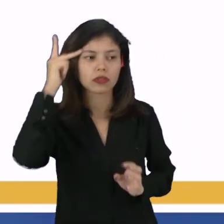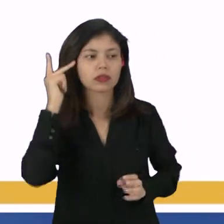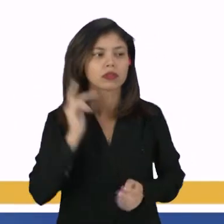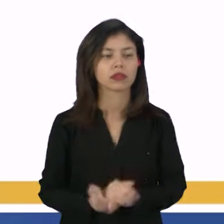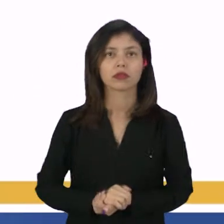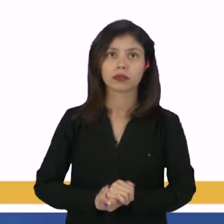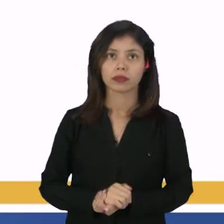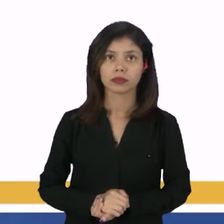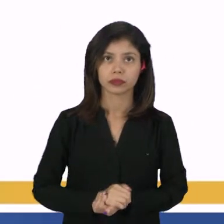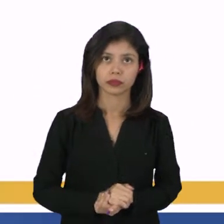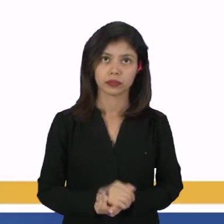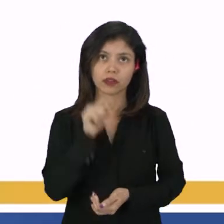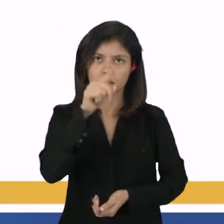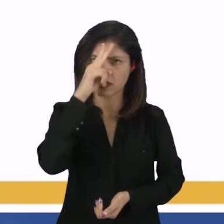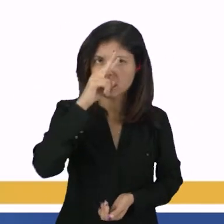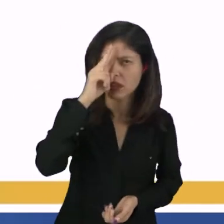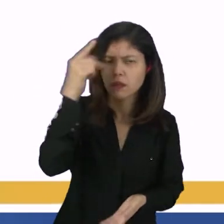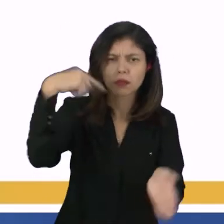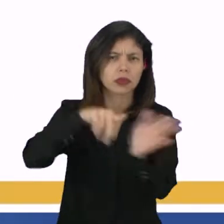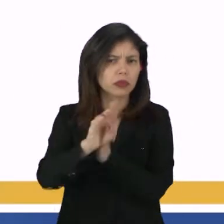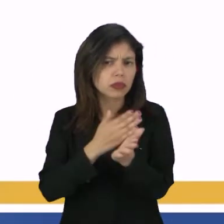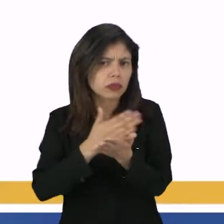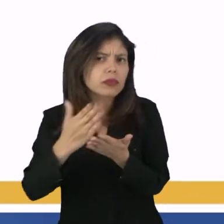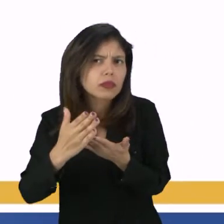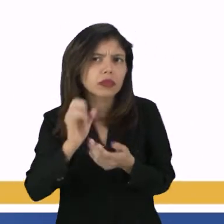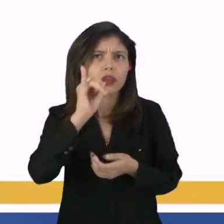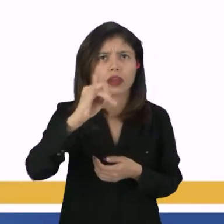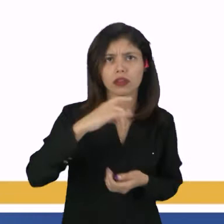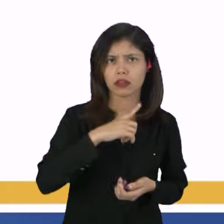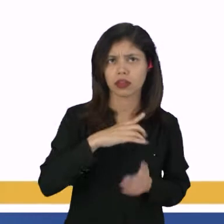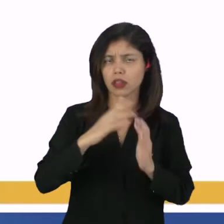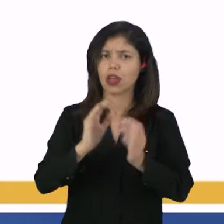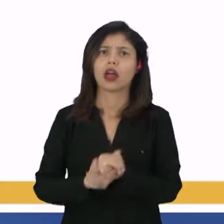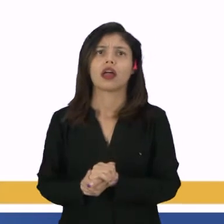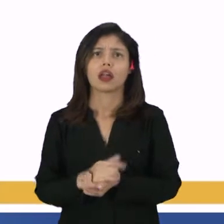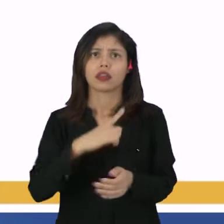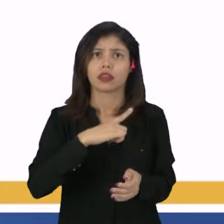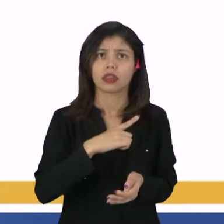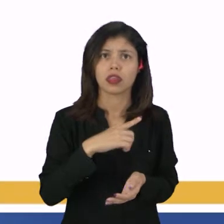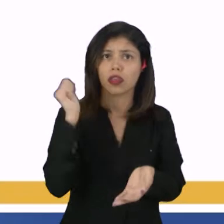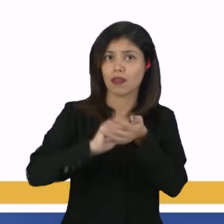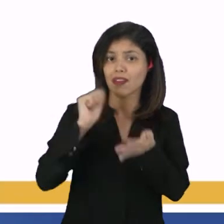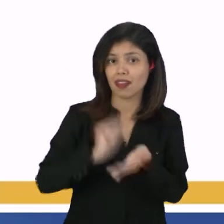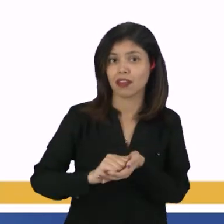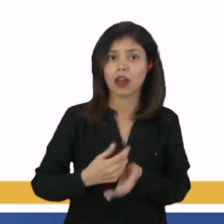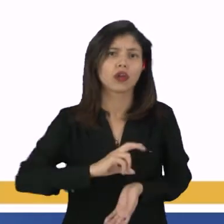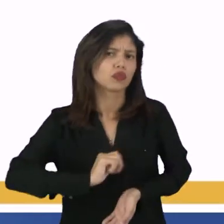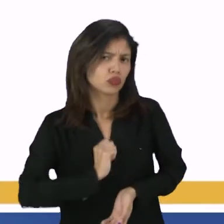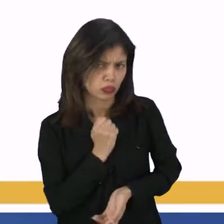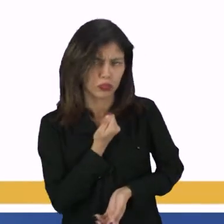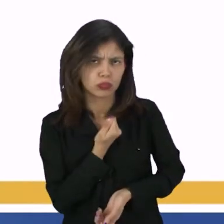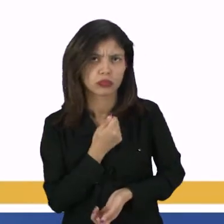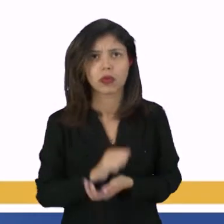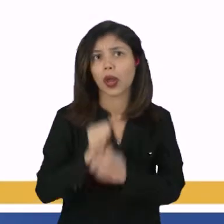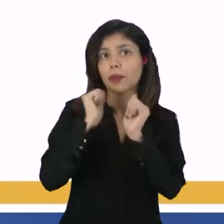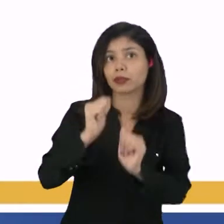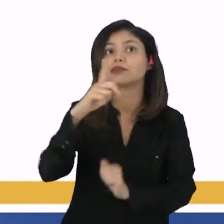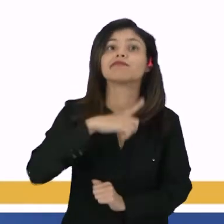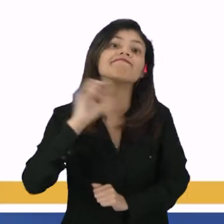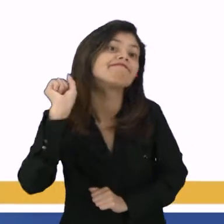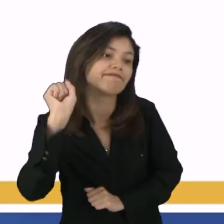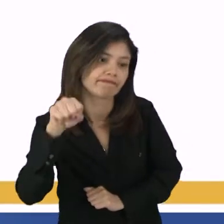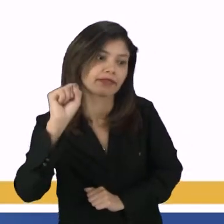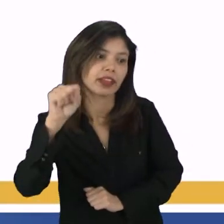pessoas. Você lembra da pergunta inicial? Se essa postagem contém discurso de ódio? Podemos afirmar que